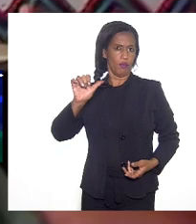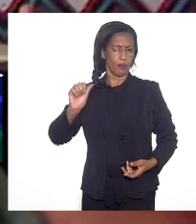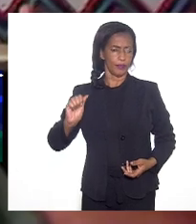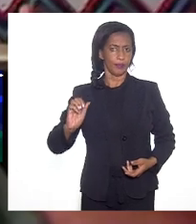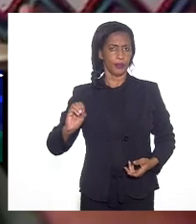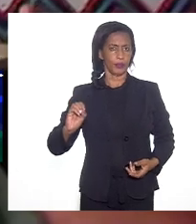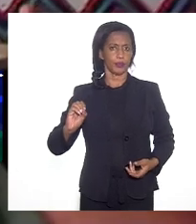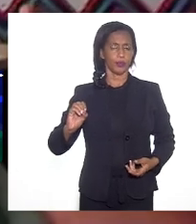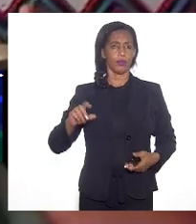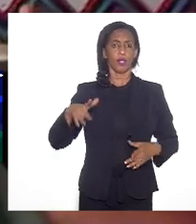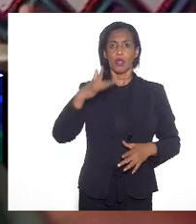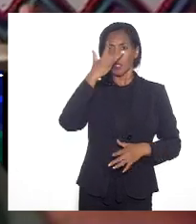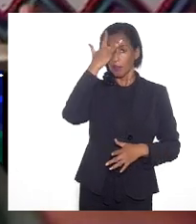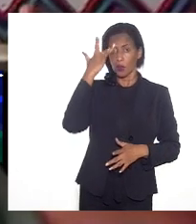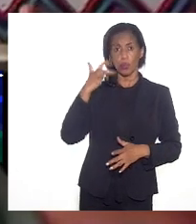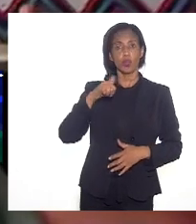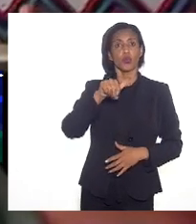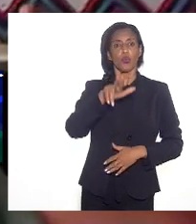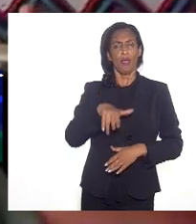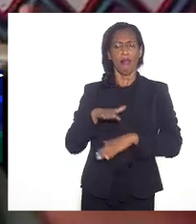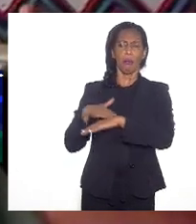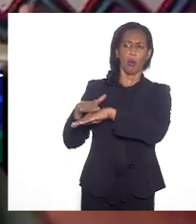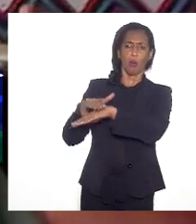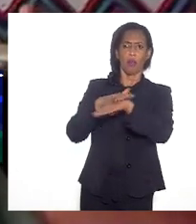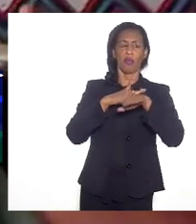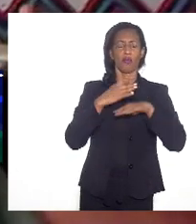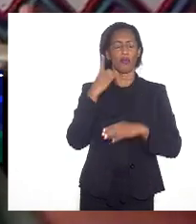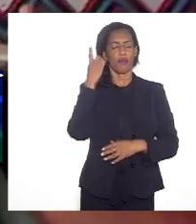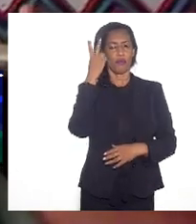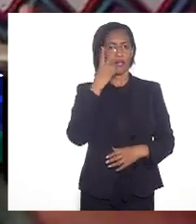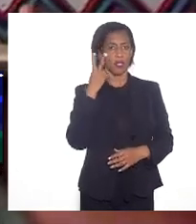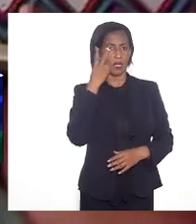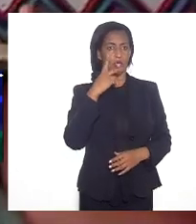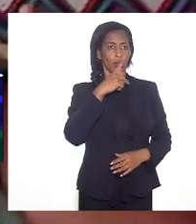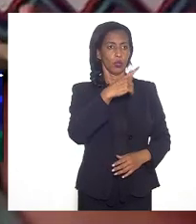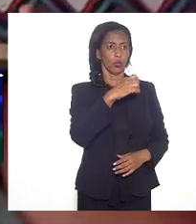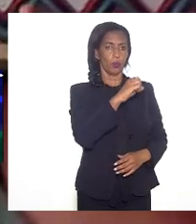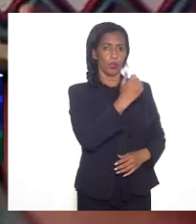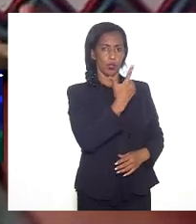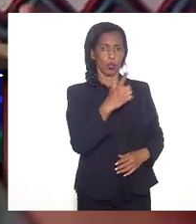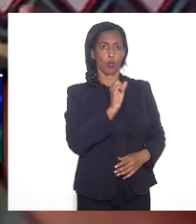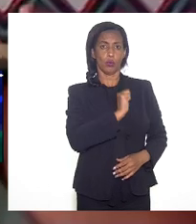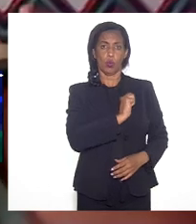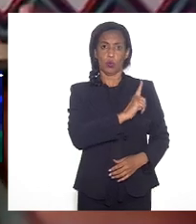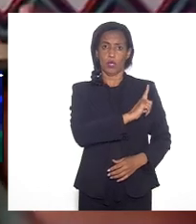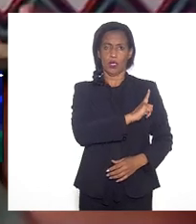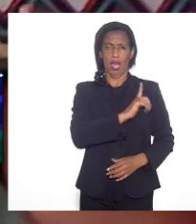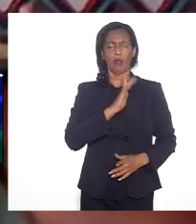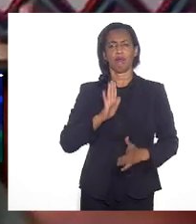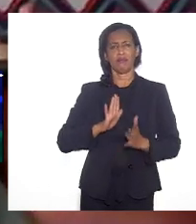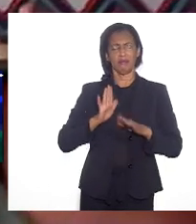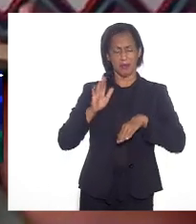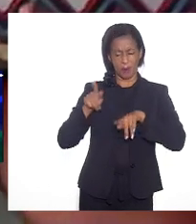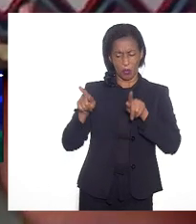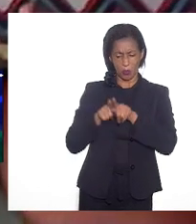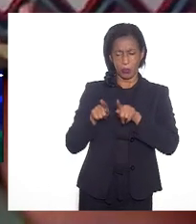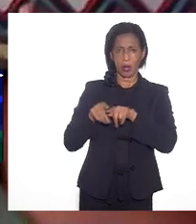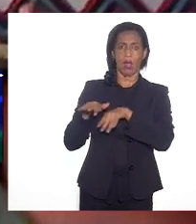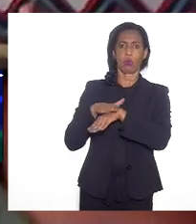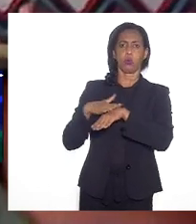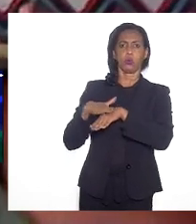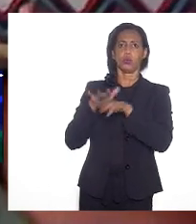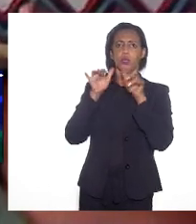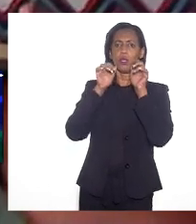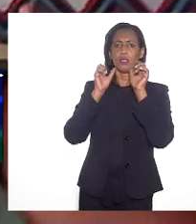e pessoas com quem a gente conversou, o vereador Josemar do PSOL de São Gonçalo, com quem dialogamos profundamente com a sua